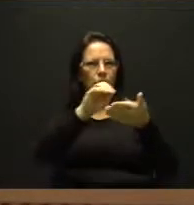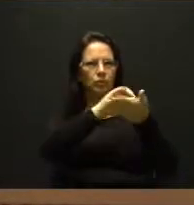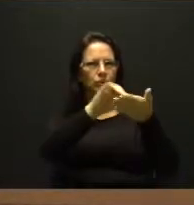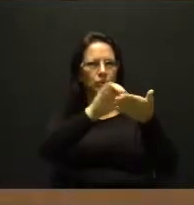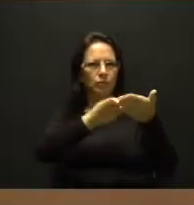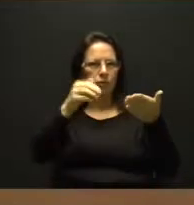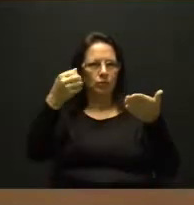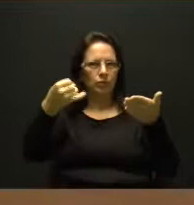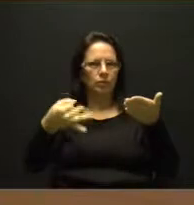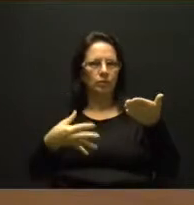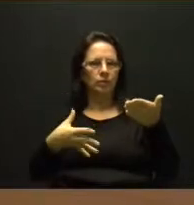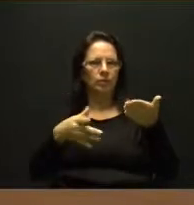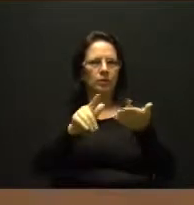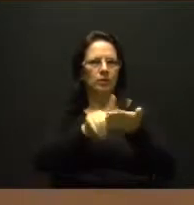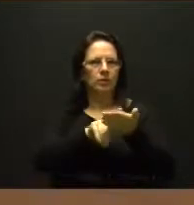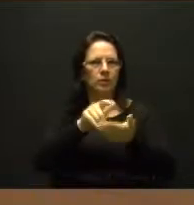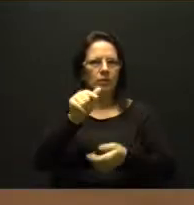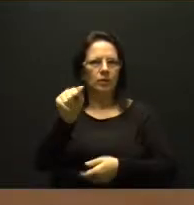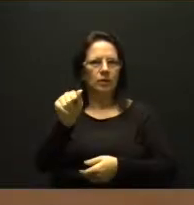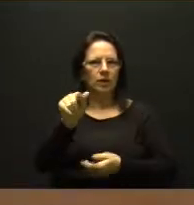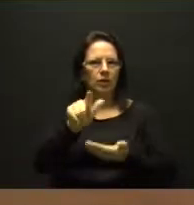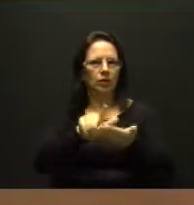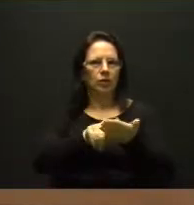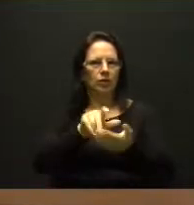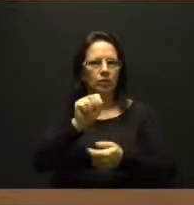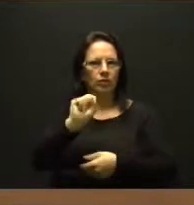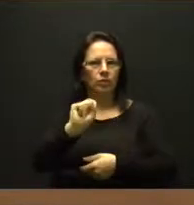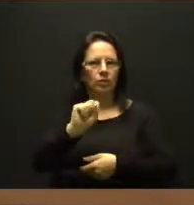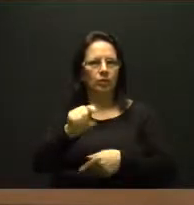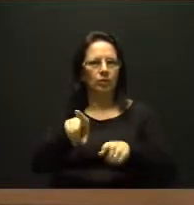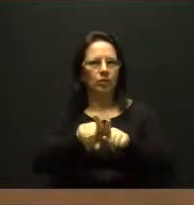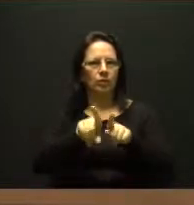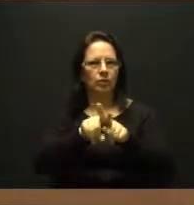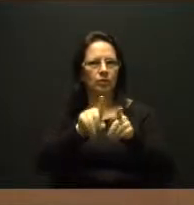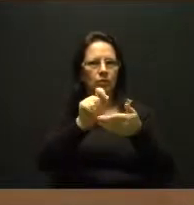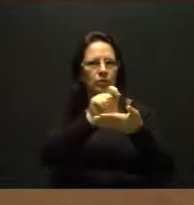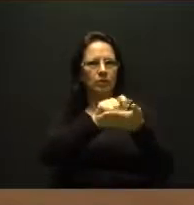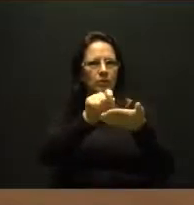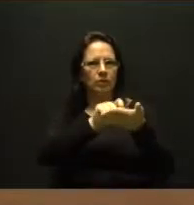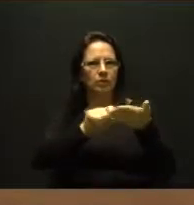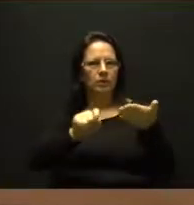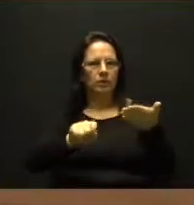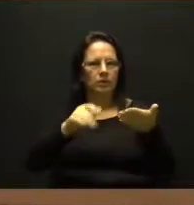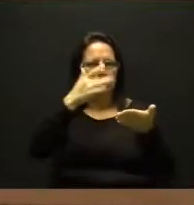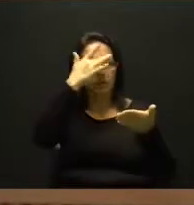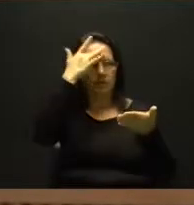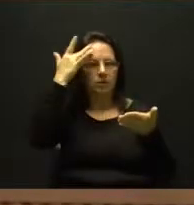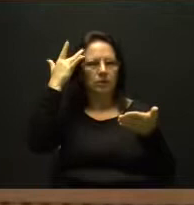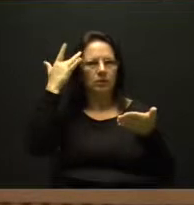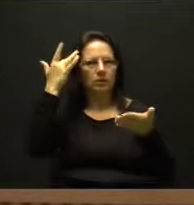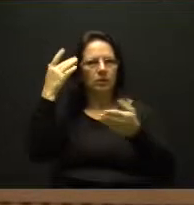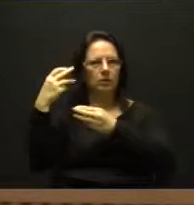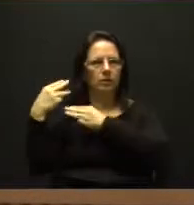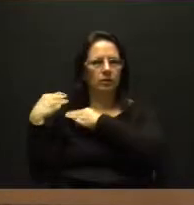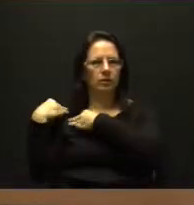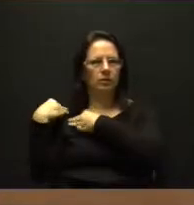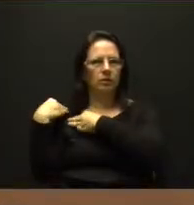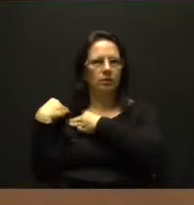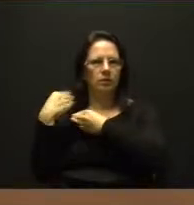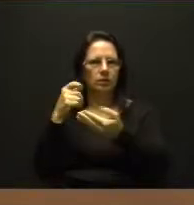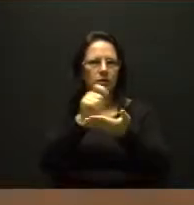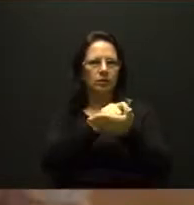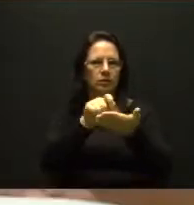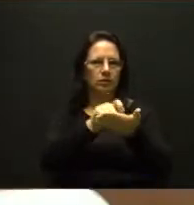matéria as folhas 78 encontra se o parecer da douta procuradoria jurídica da casa que acatamos ea